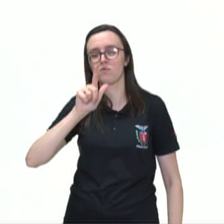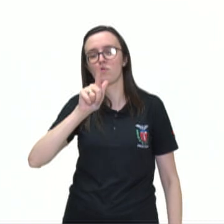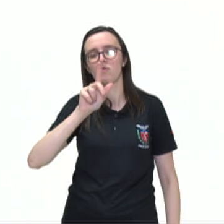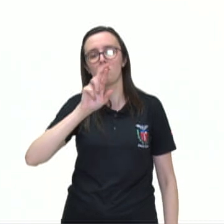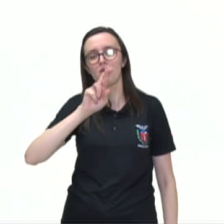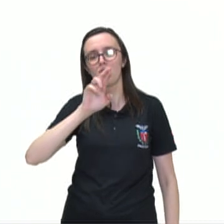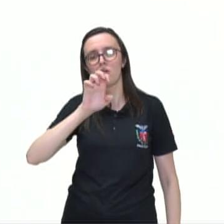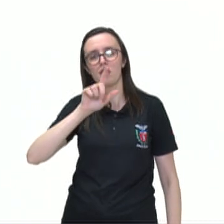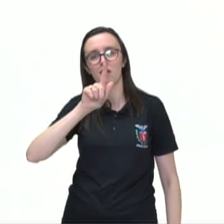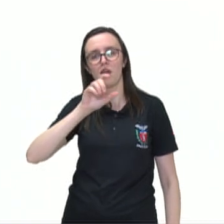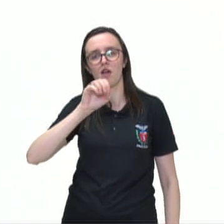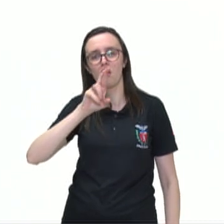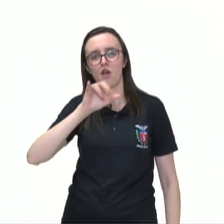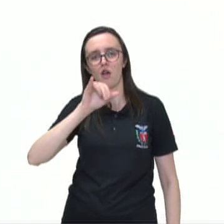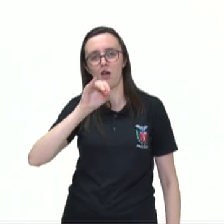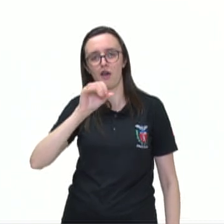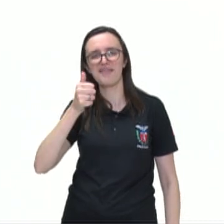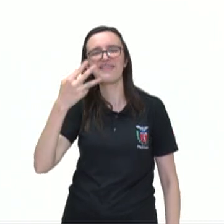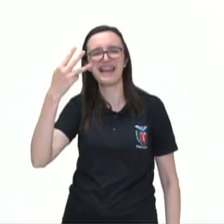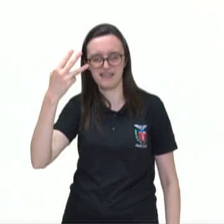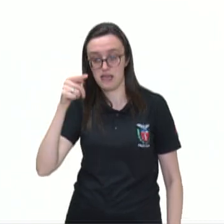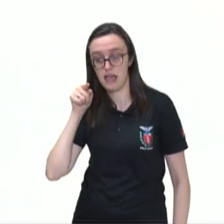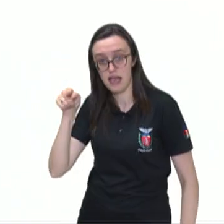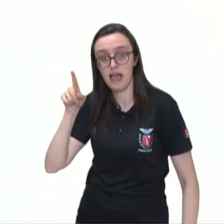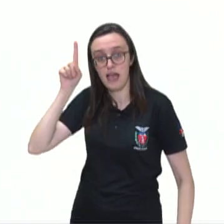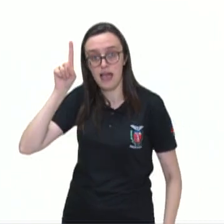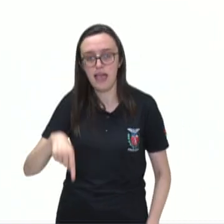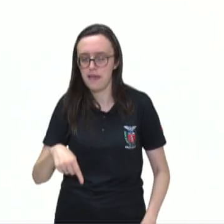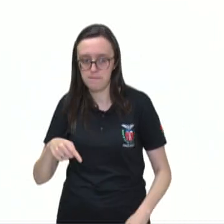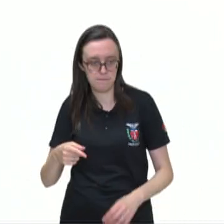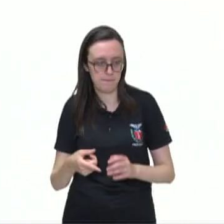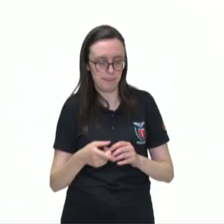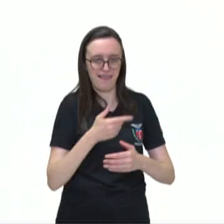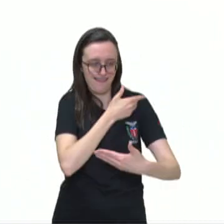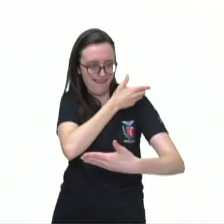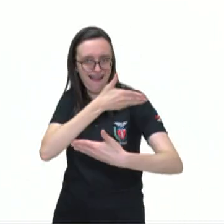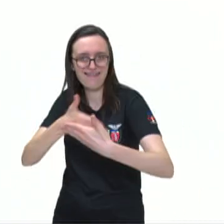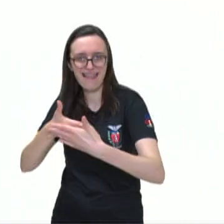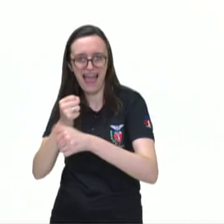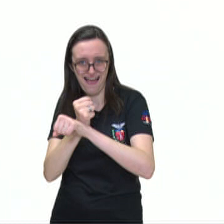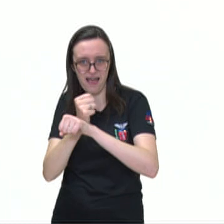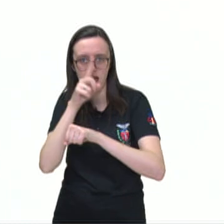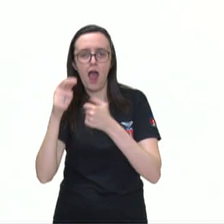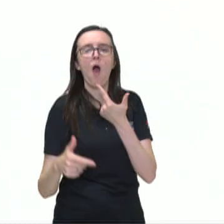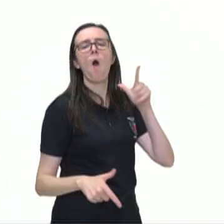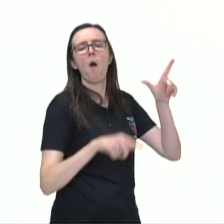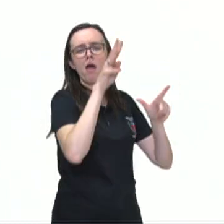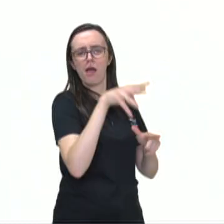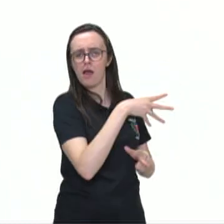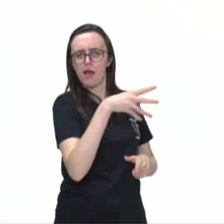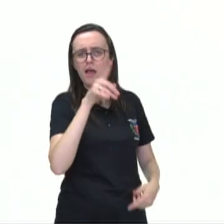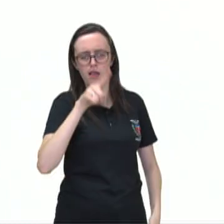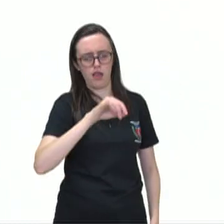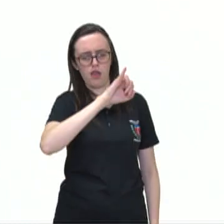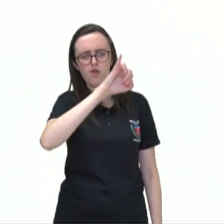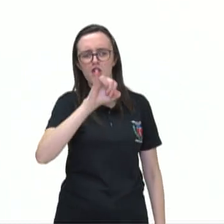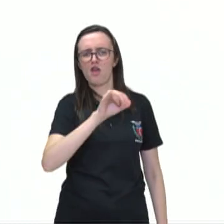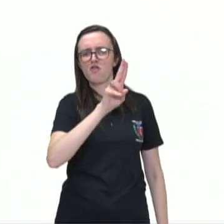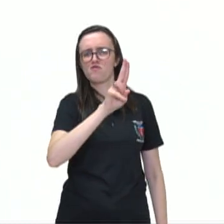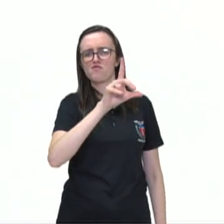XIII, que reformulou o calendário juliano. Então, até o ano 1582, tinha o calendário